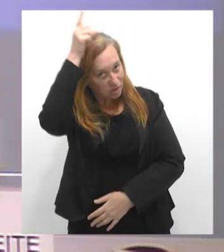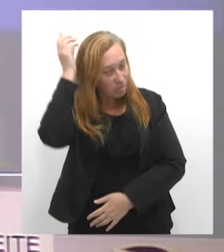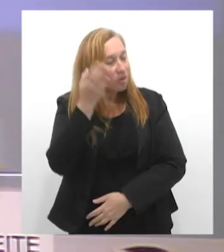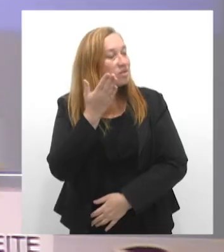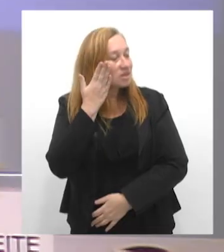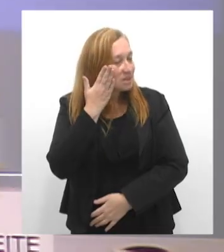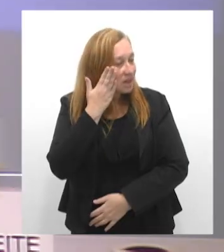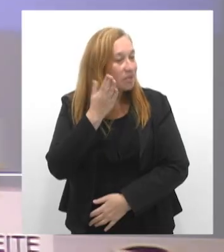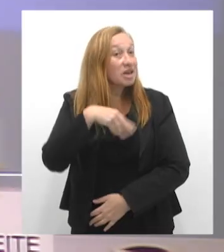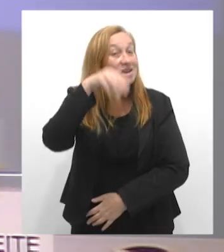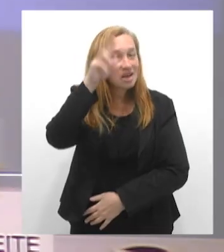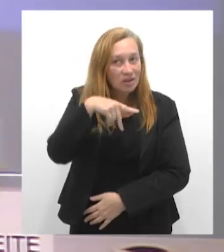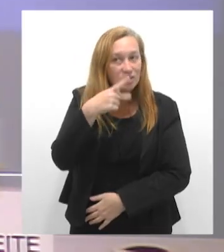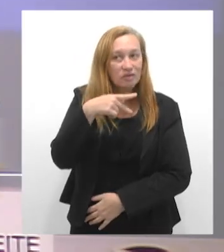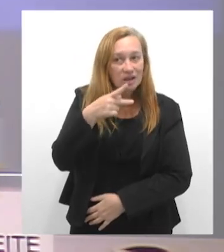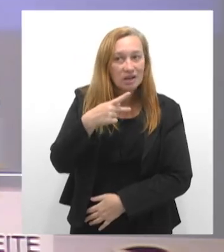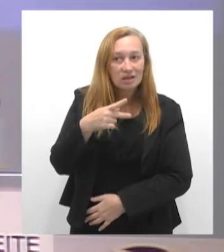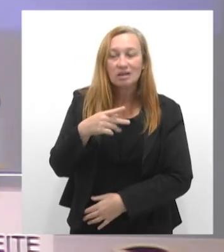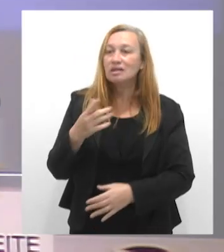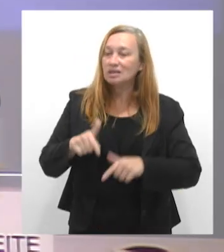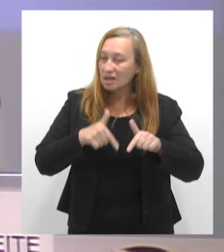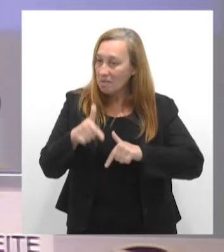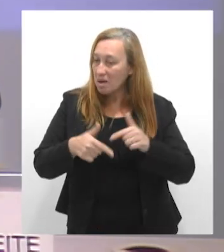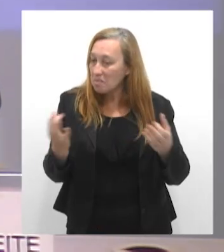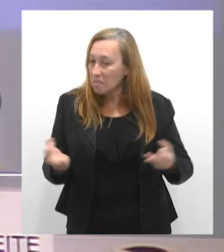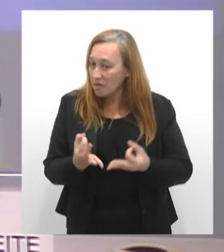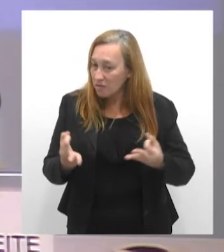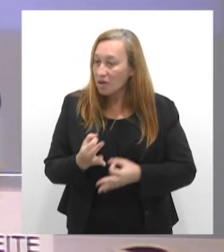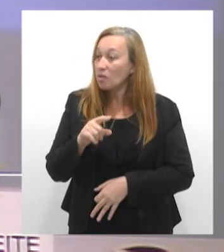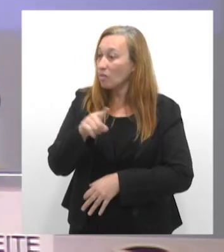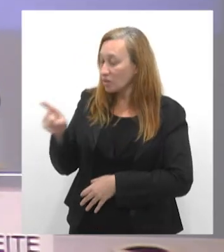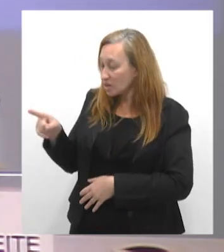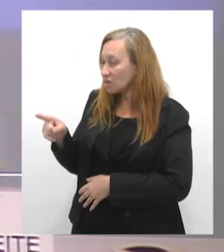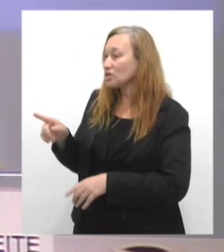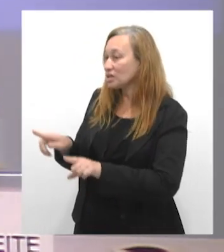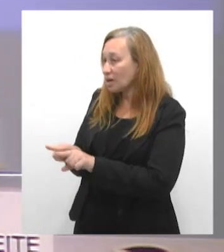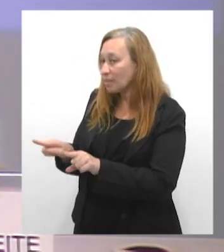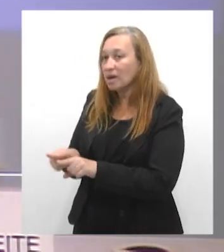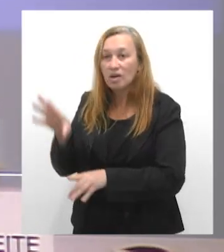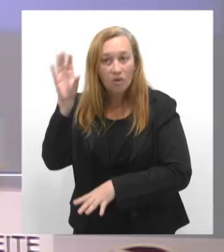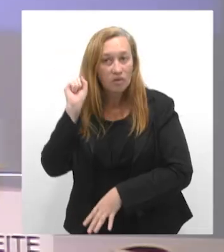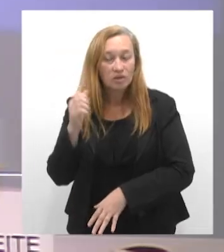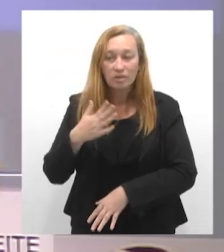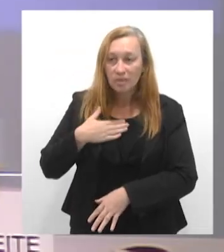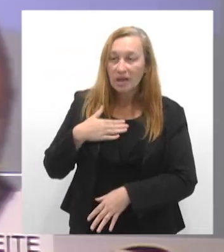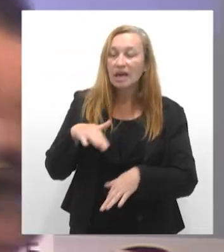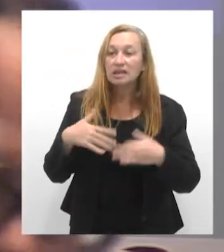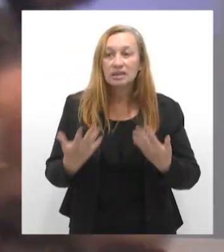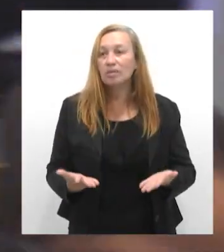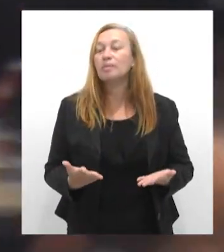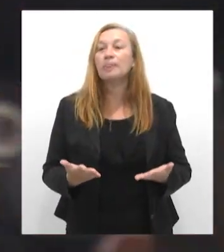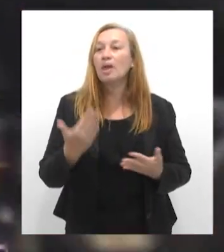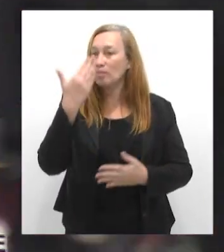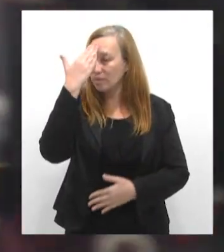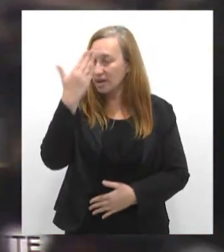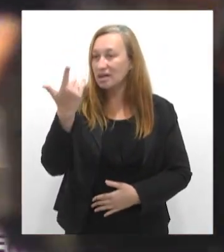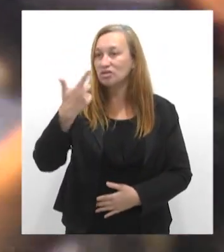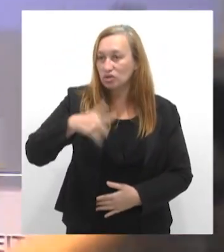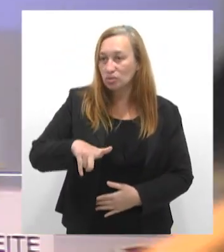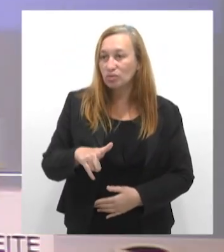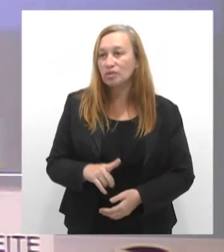trabalho brilhante, assim como muitos de vocês que estão me ouvindo nesse momento. Então, assim, muito obrigado de